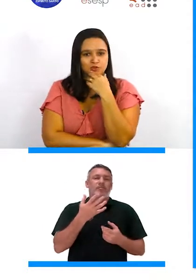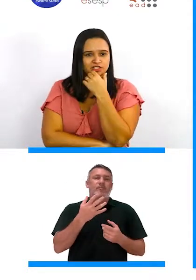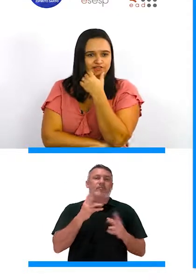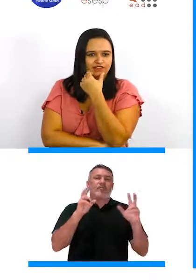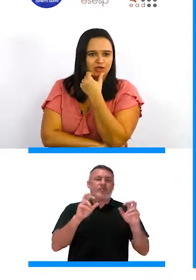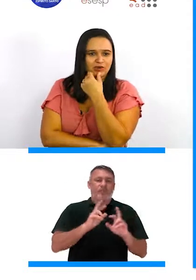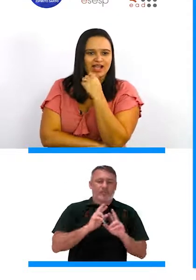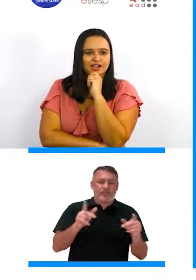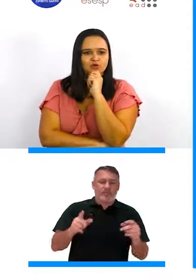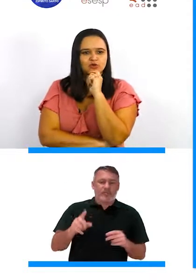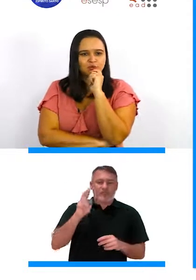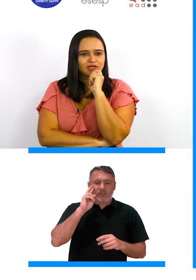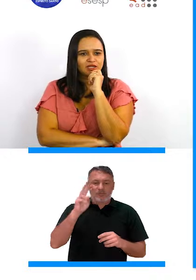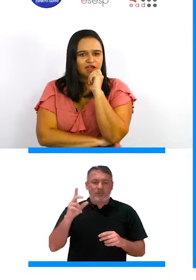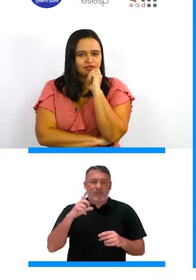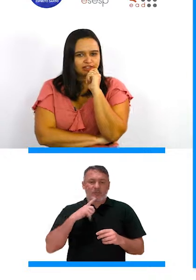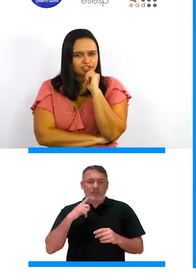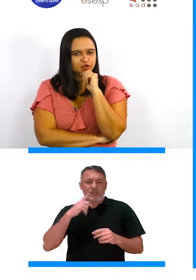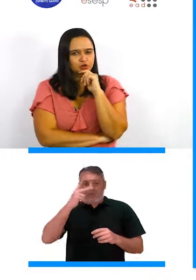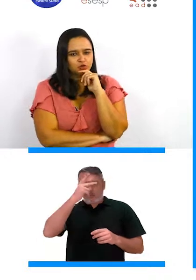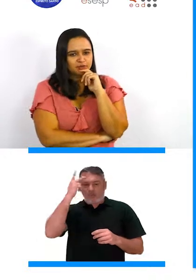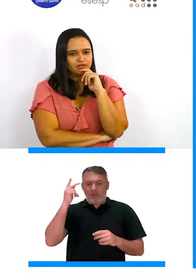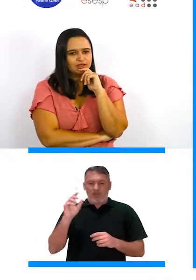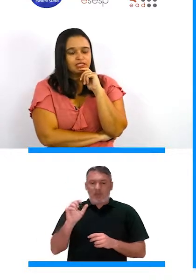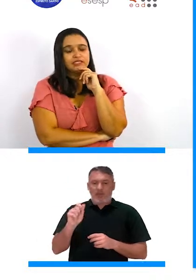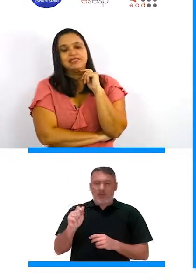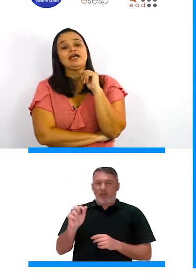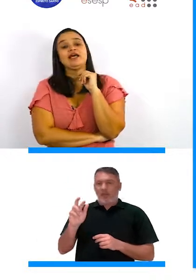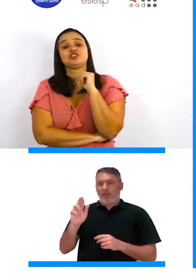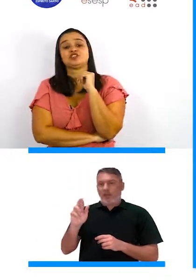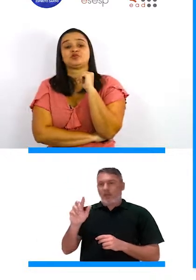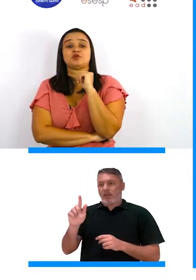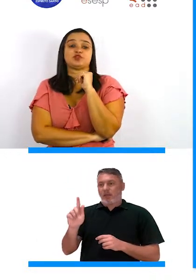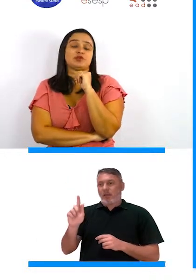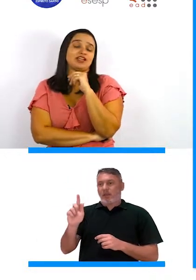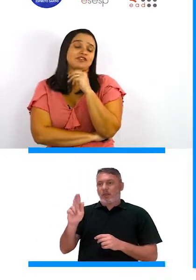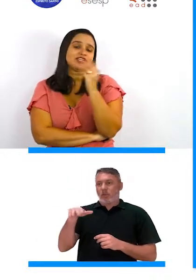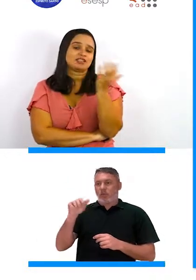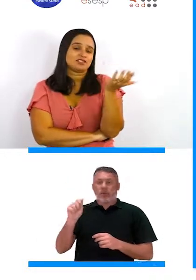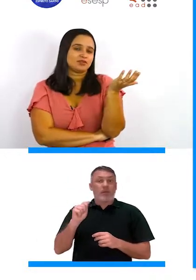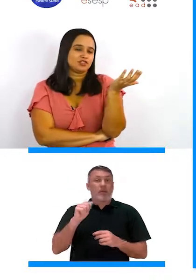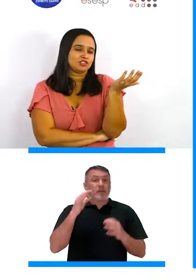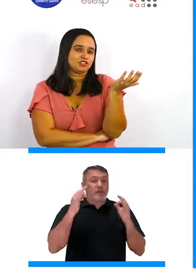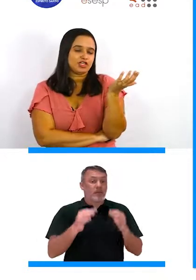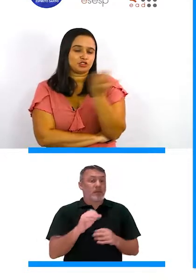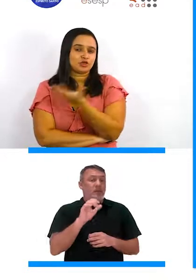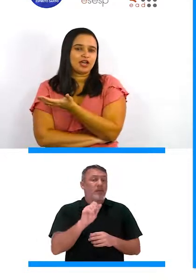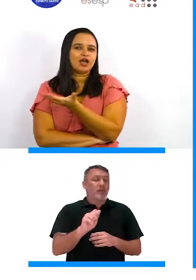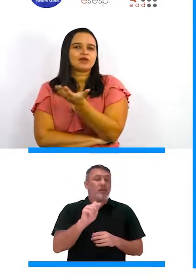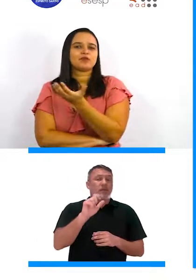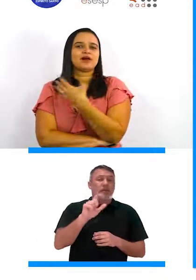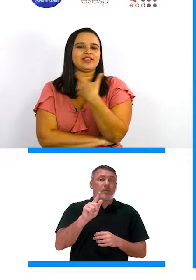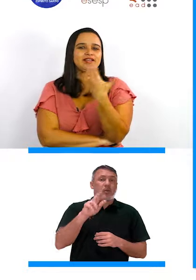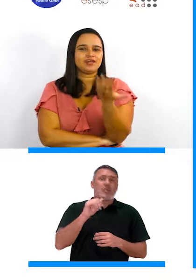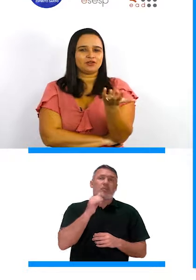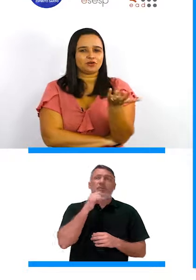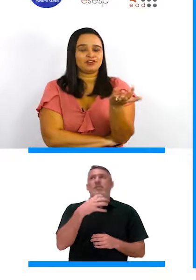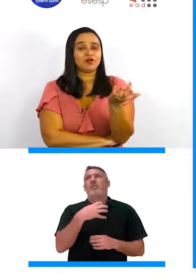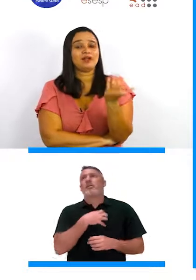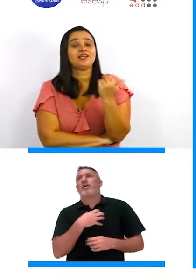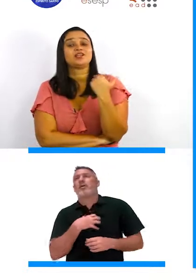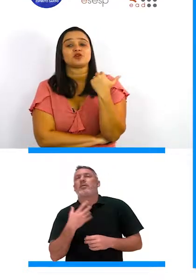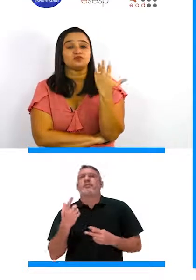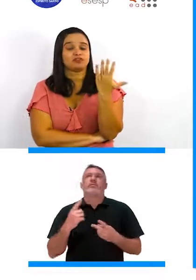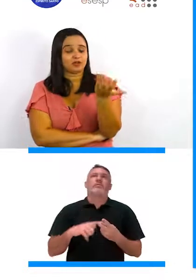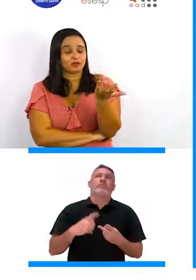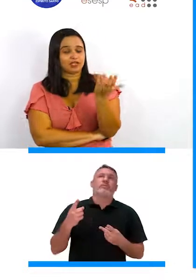muitas pessoas que falam arguma ao invés de alguma, né? A gente pode pegar a variação aí de regional, né? O baiano, como fala